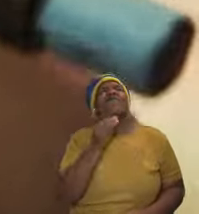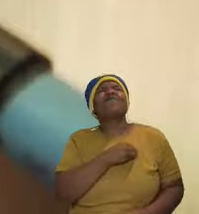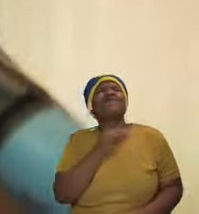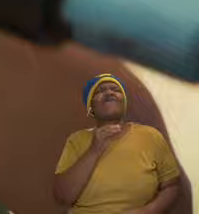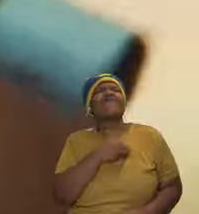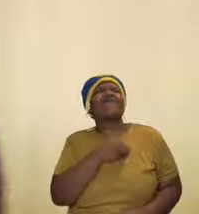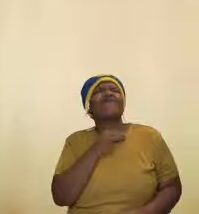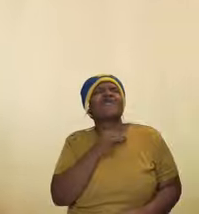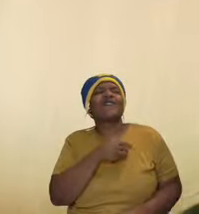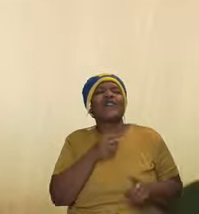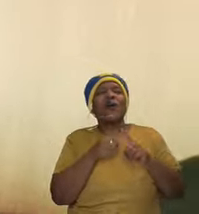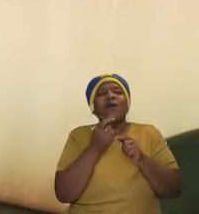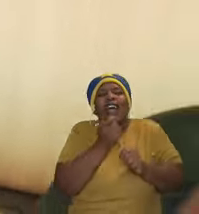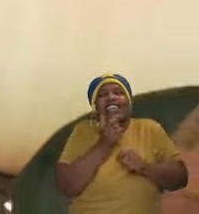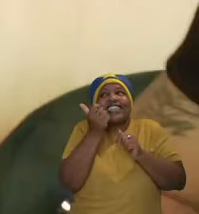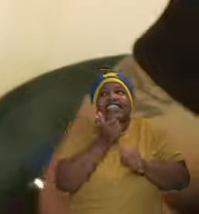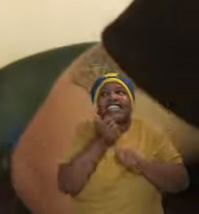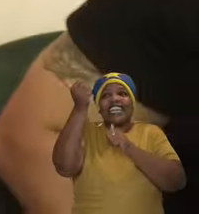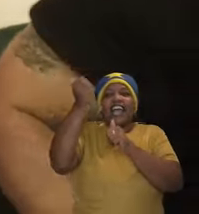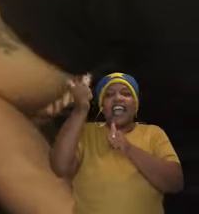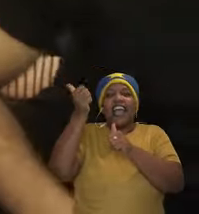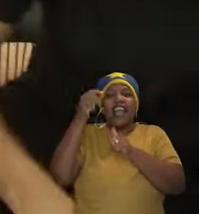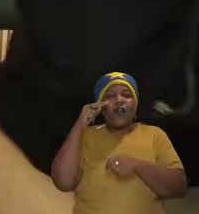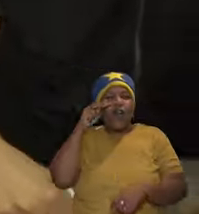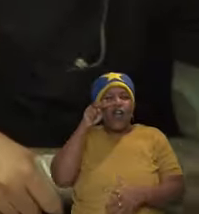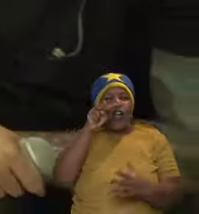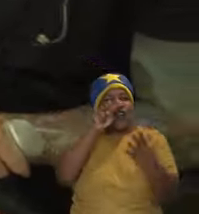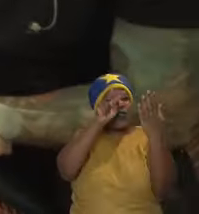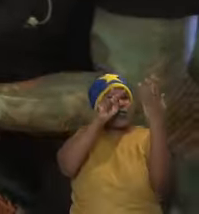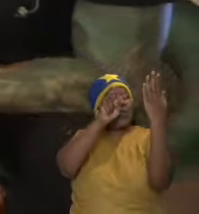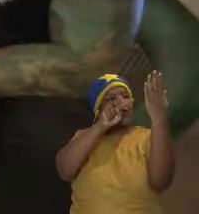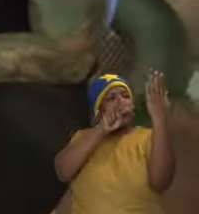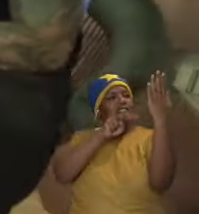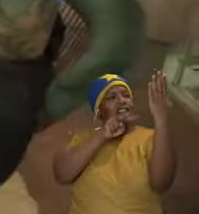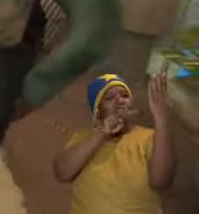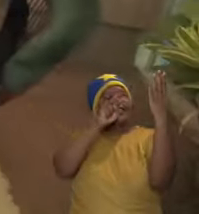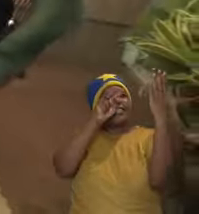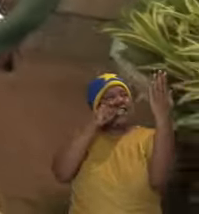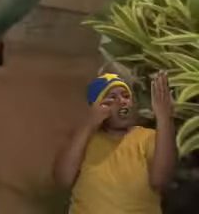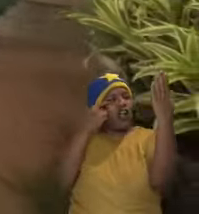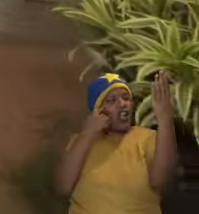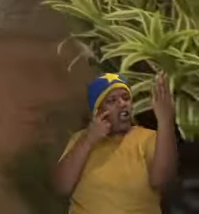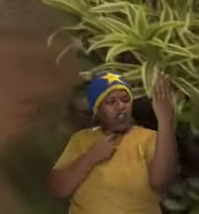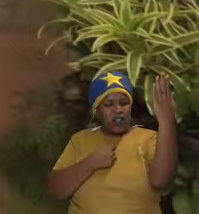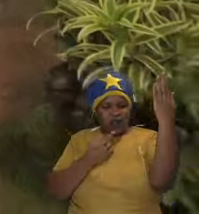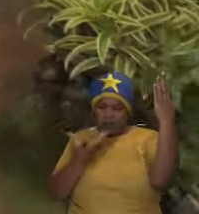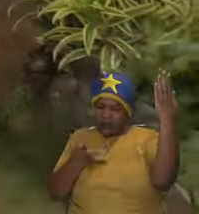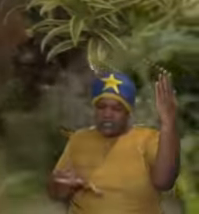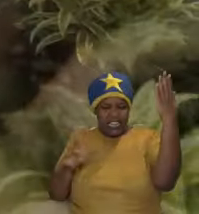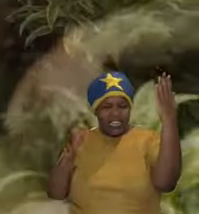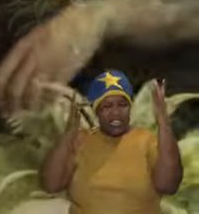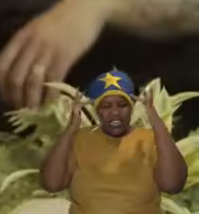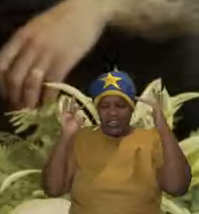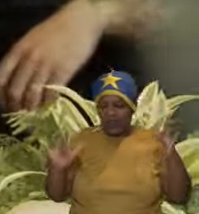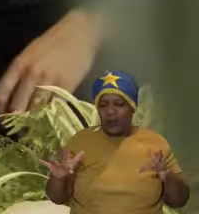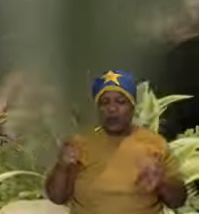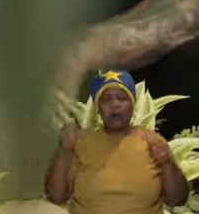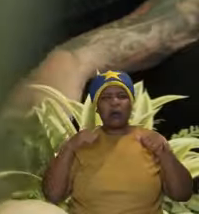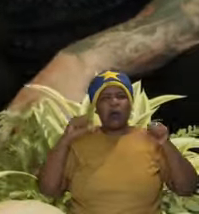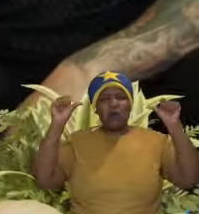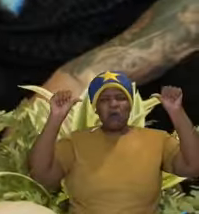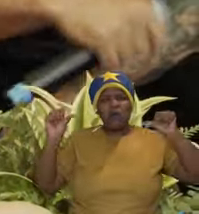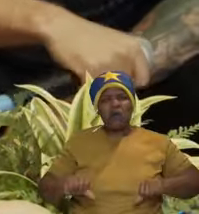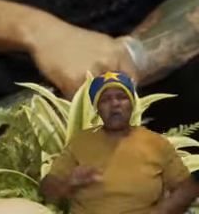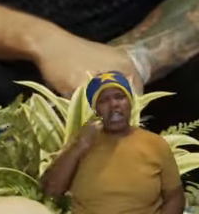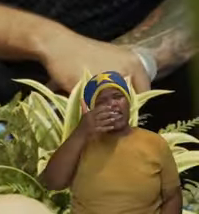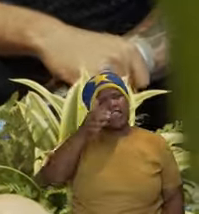com requinte de champanhe francês. Olho no espelho e castelo, estrago o que ela fez. Não sei se consigo viver com menos de 10 mil